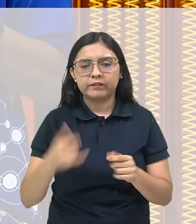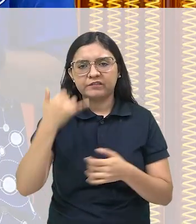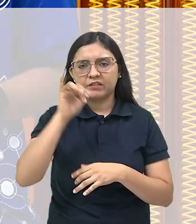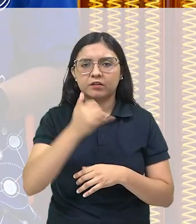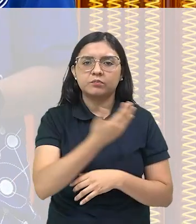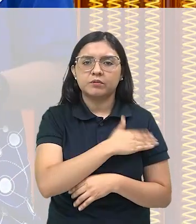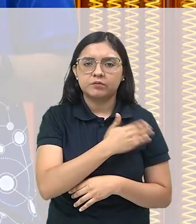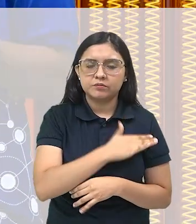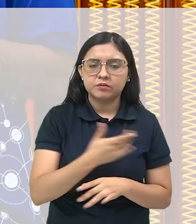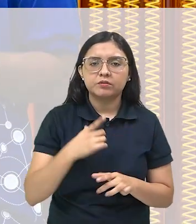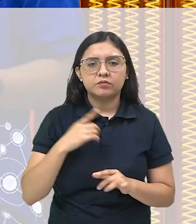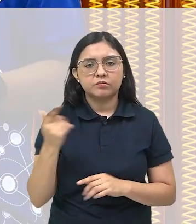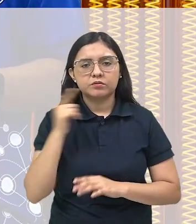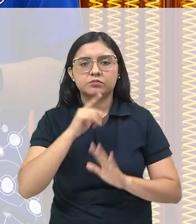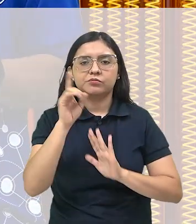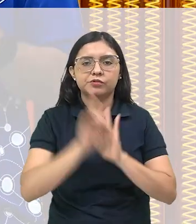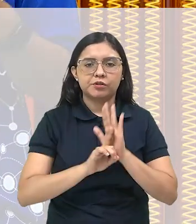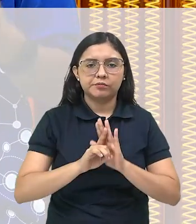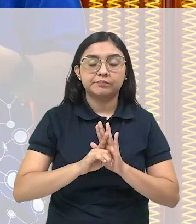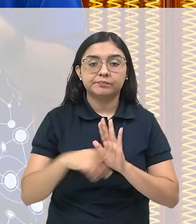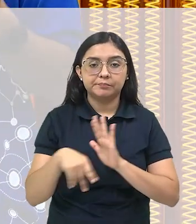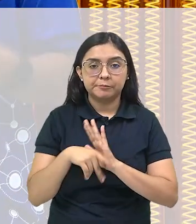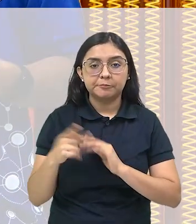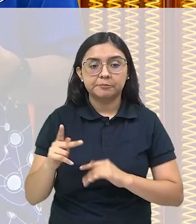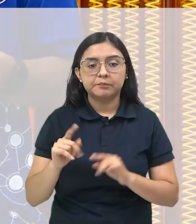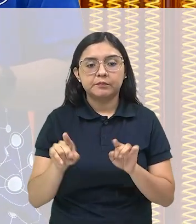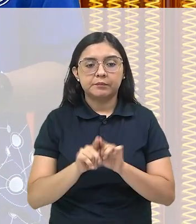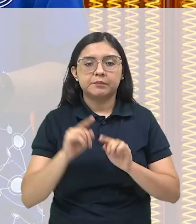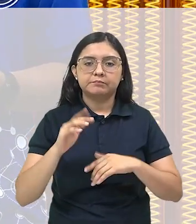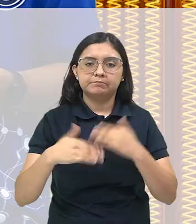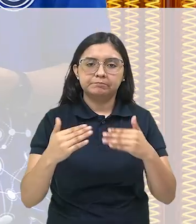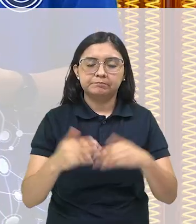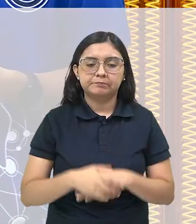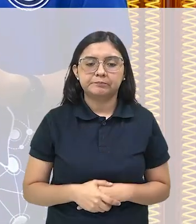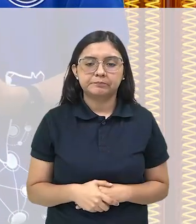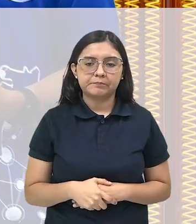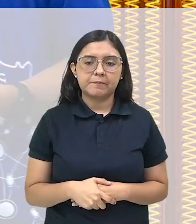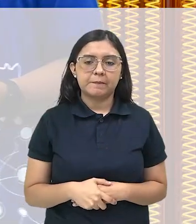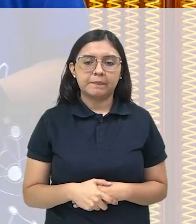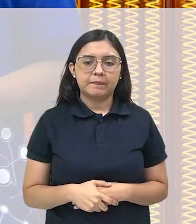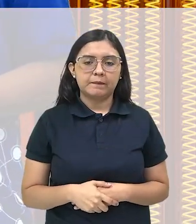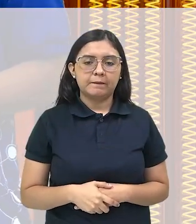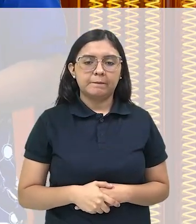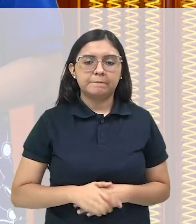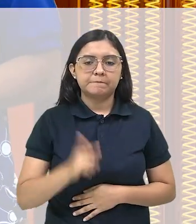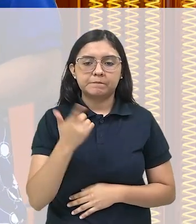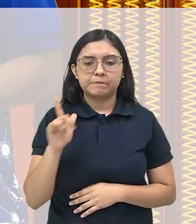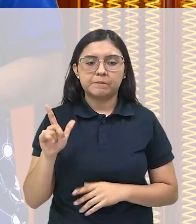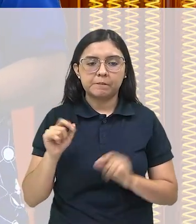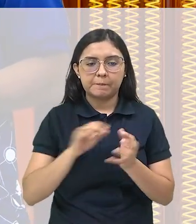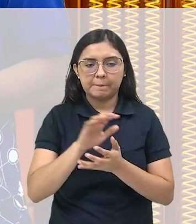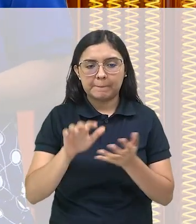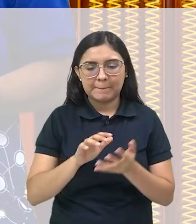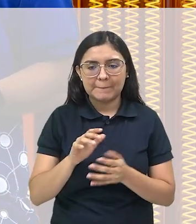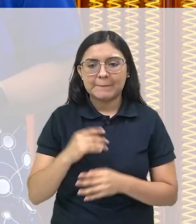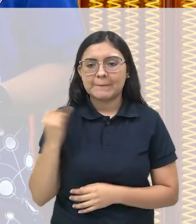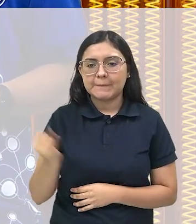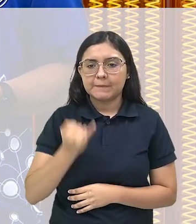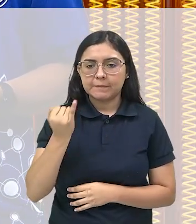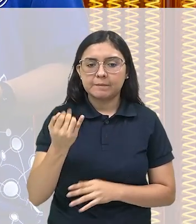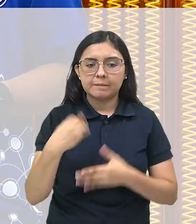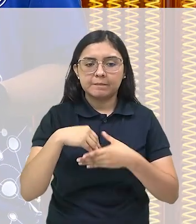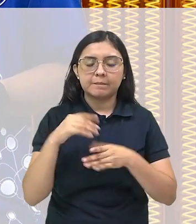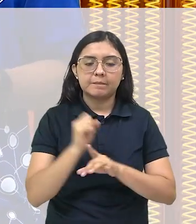preconceito, garantam os seus direitos e tudo mais. E aí, alguns avanços vêm acontecendo. Outro movimento que é muito importante